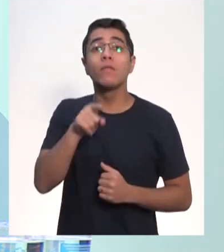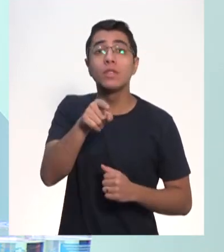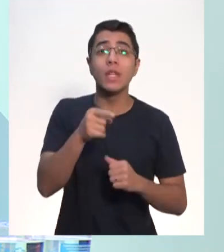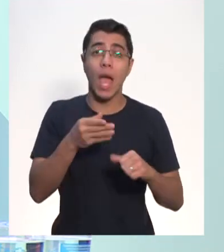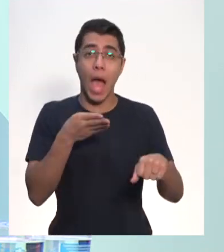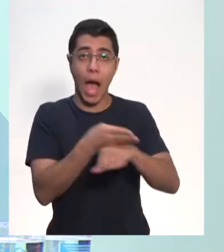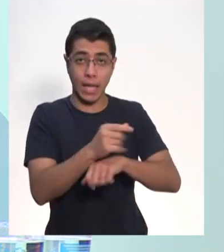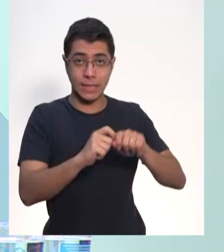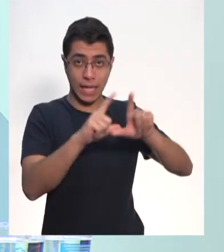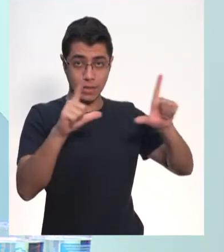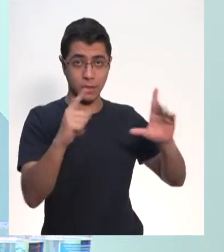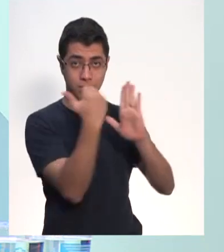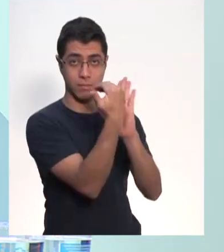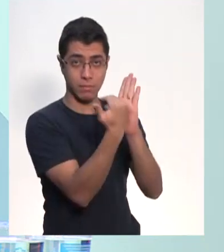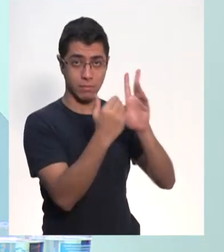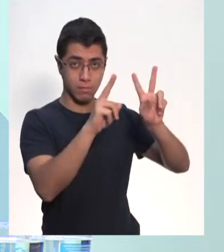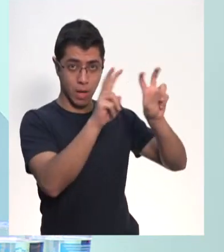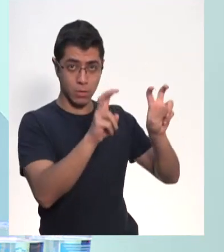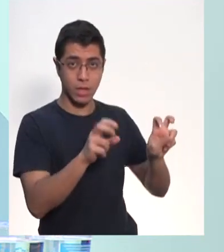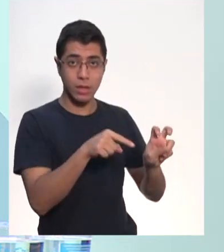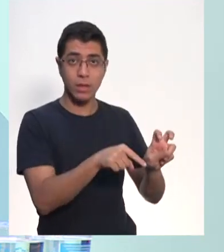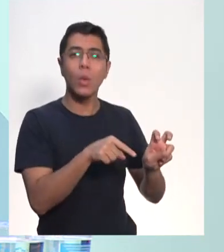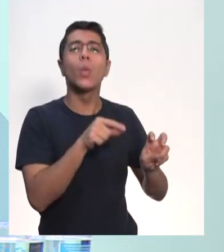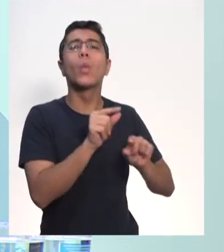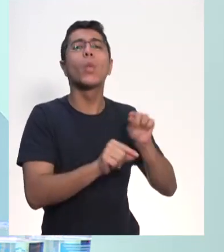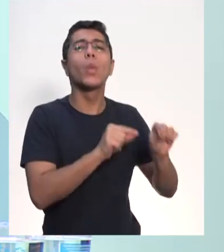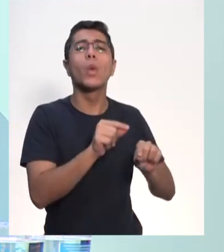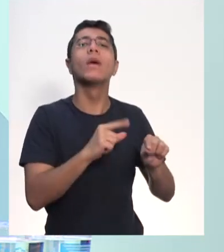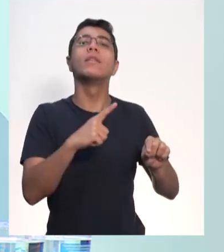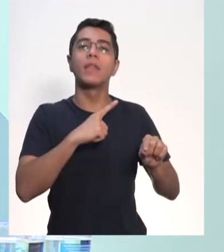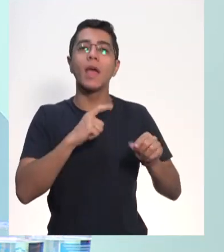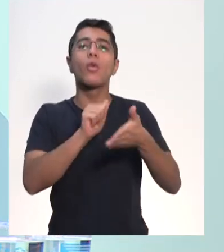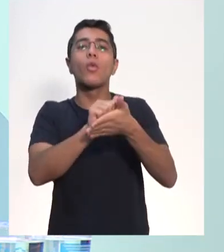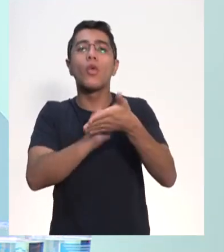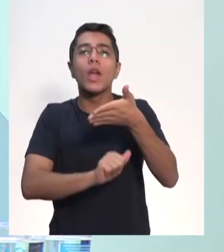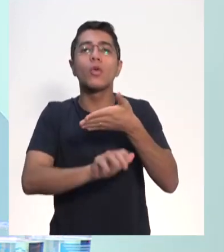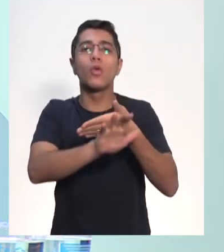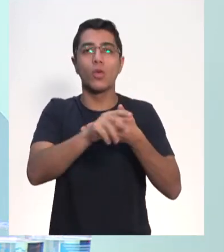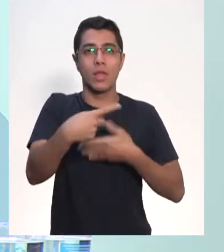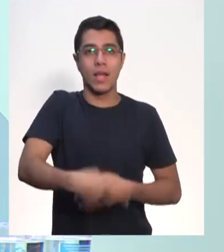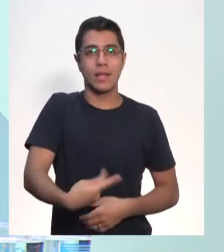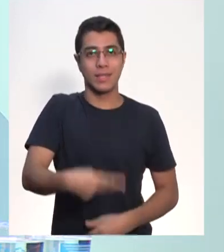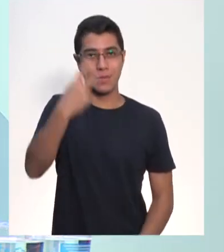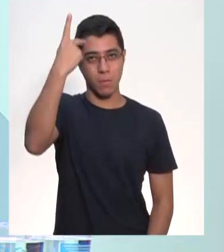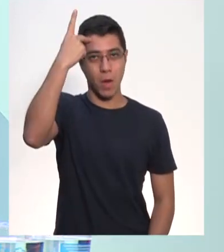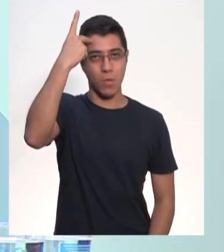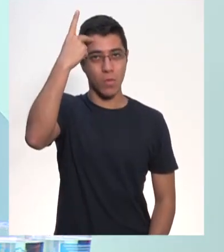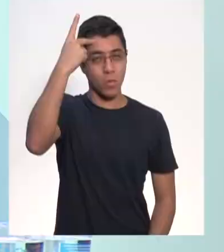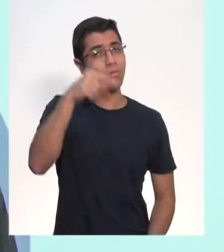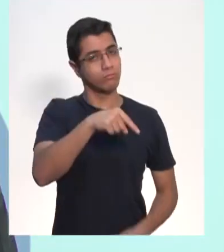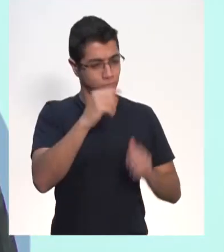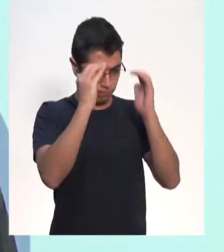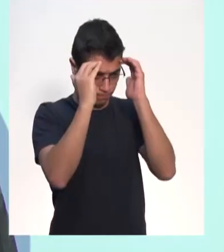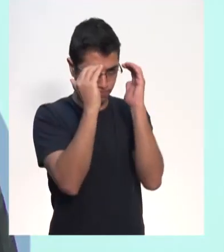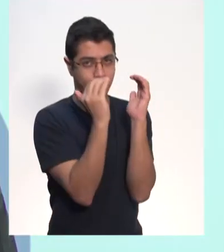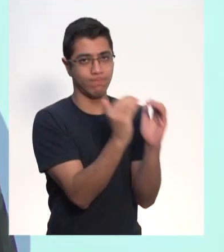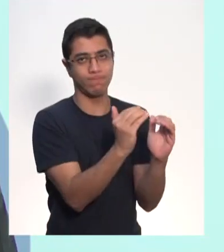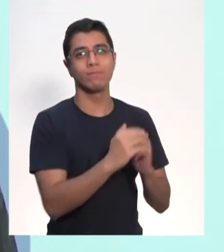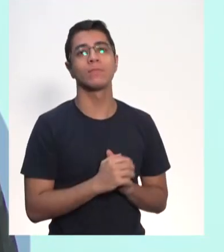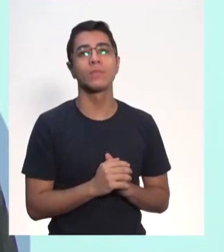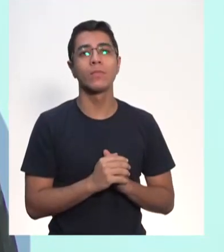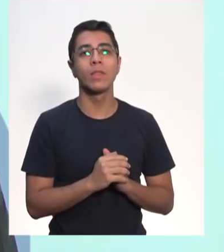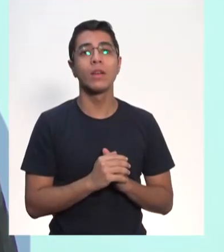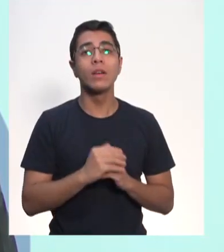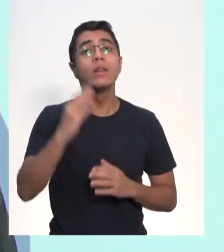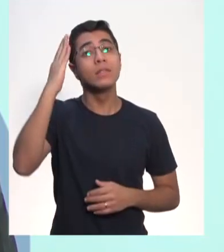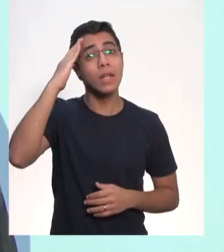Currículo Paulista e o Planejamento Estratégico da SEDUC. Tá? No caso da educação infantil, anos iniciais do ensino